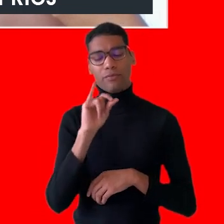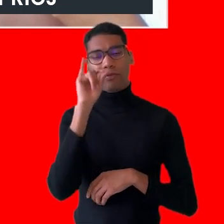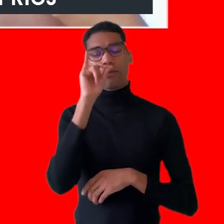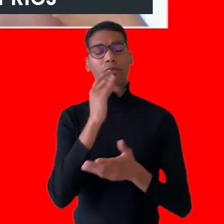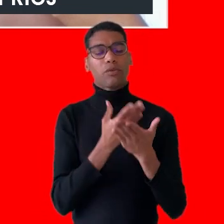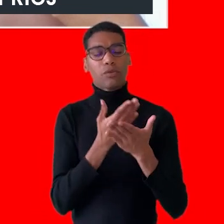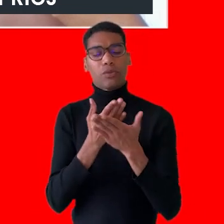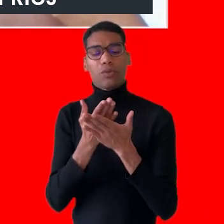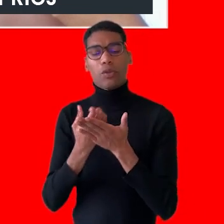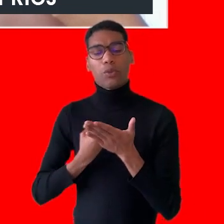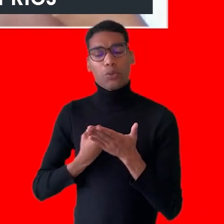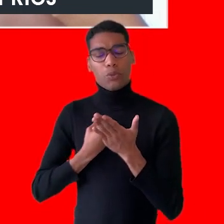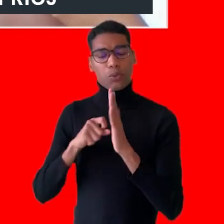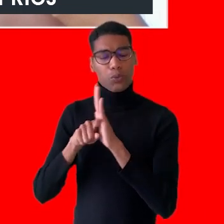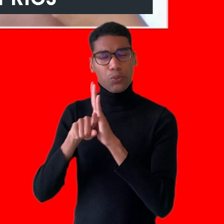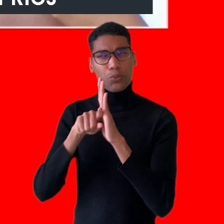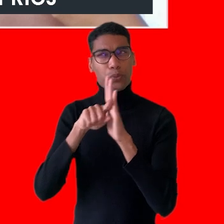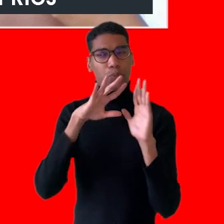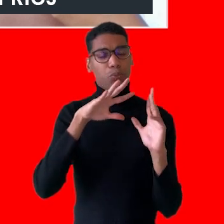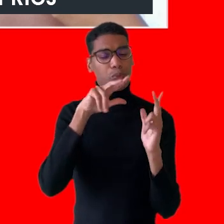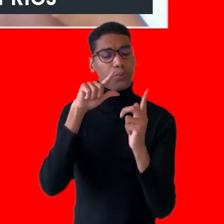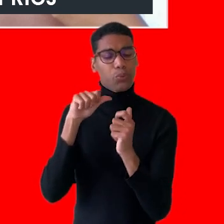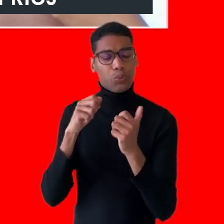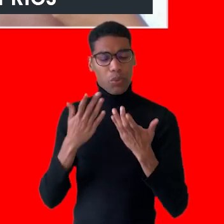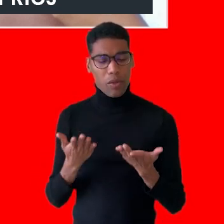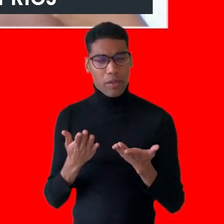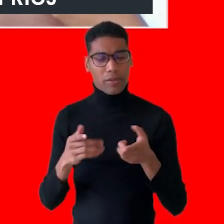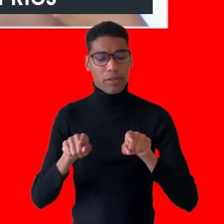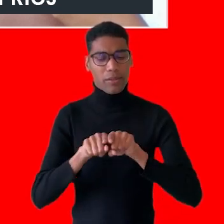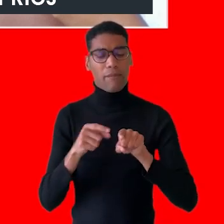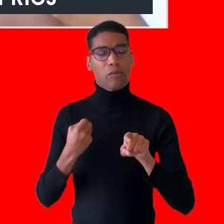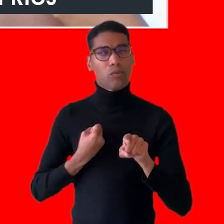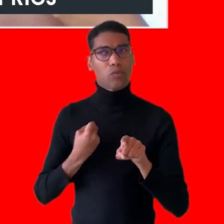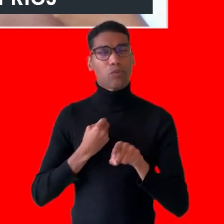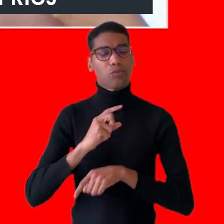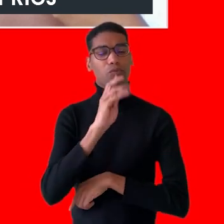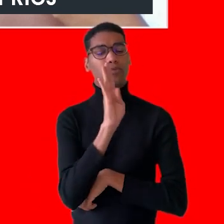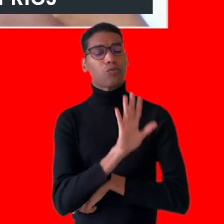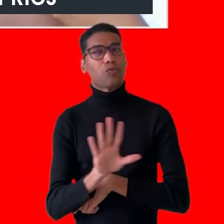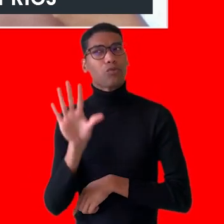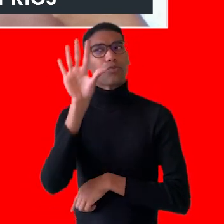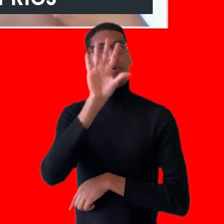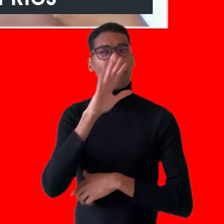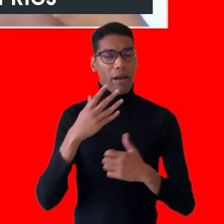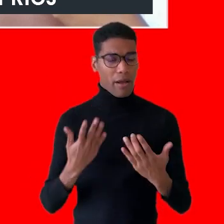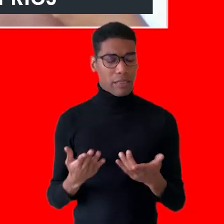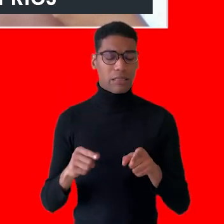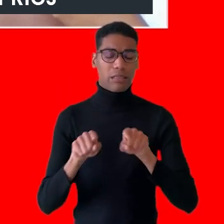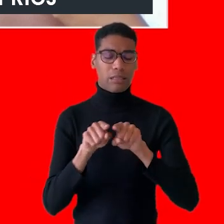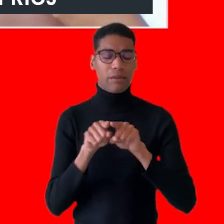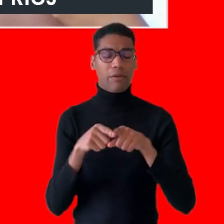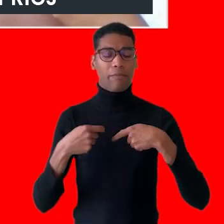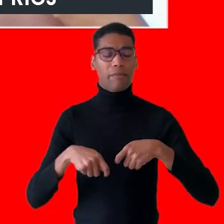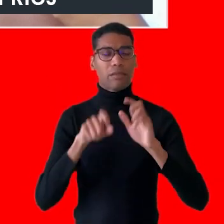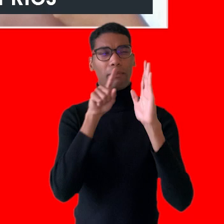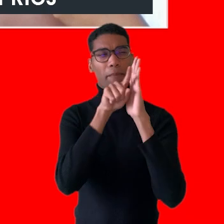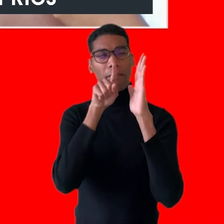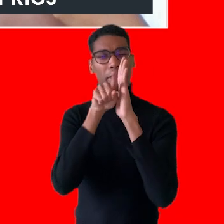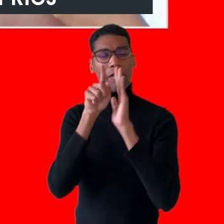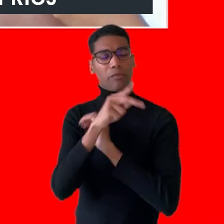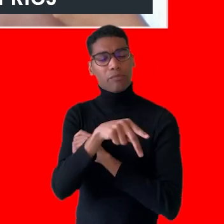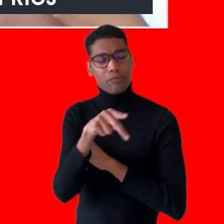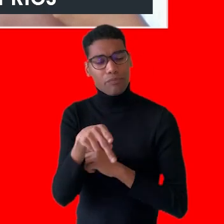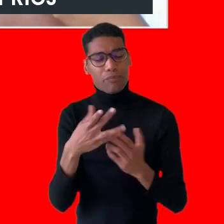ir aos números globais, aos números do país inteiro. É preciso perguntar